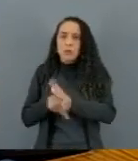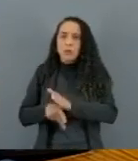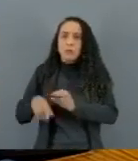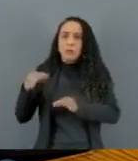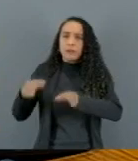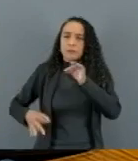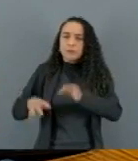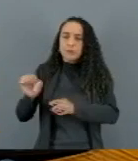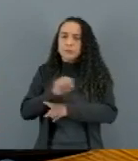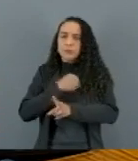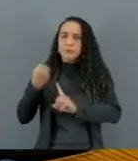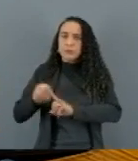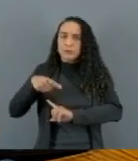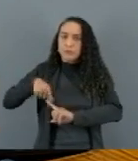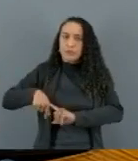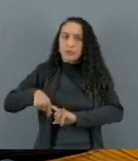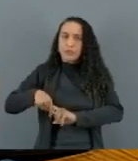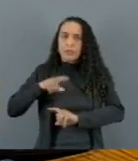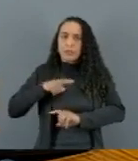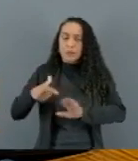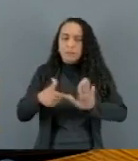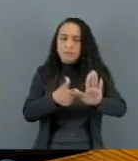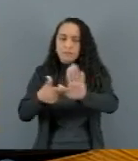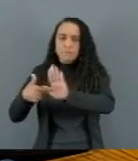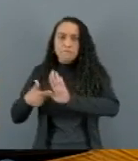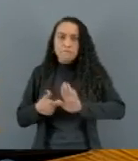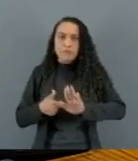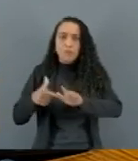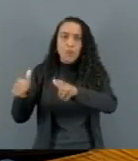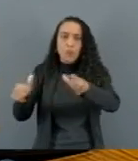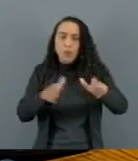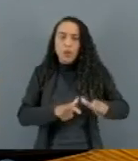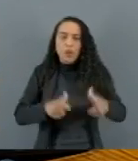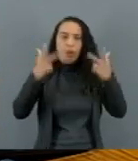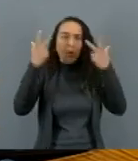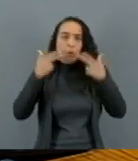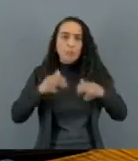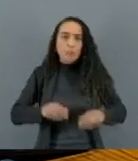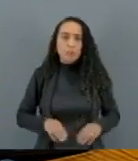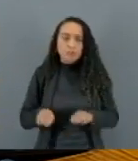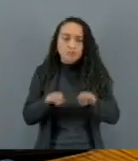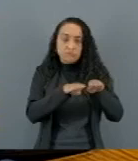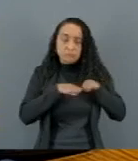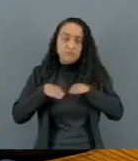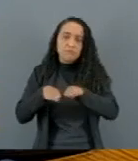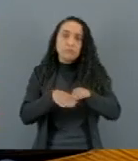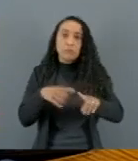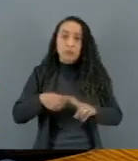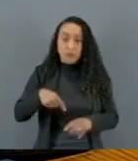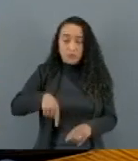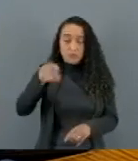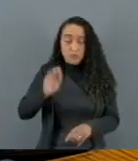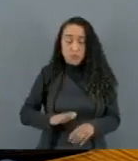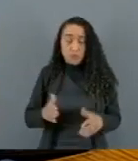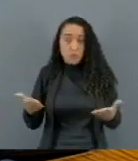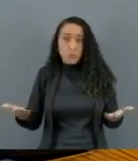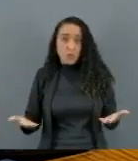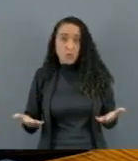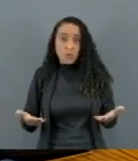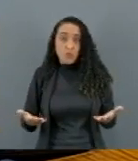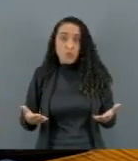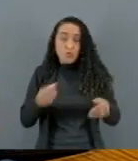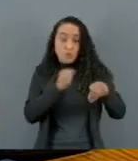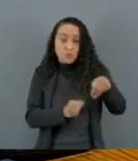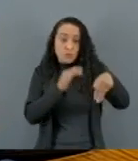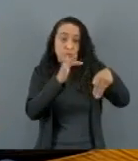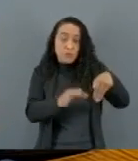têm ordinariamente desfilado como lugares comuns? Porque no Brasil hoje o ministro do